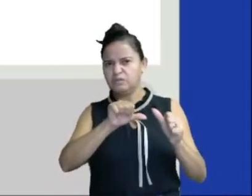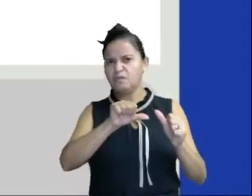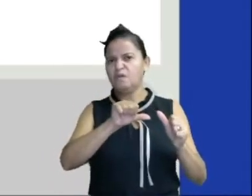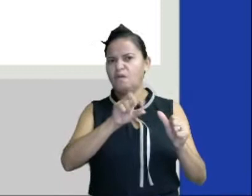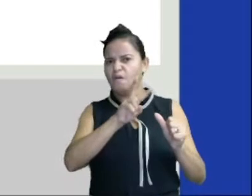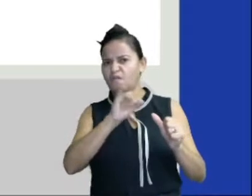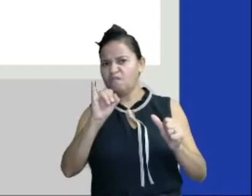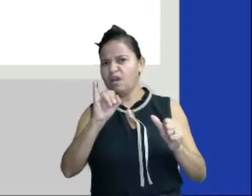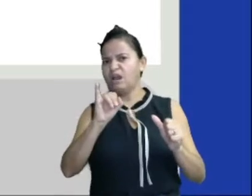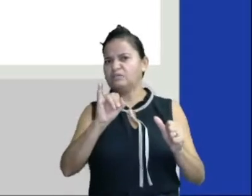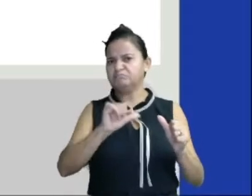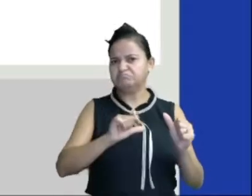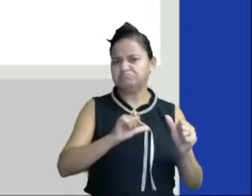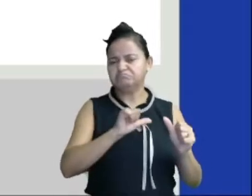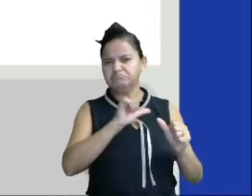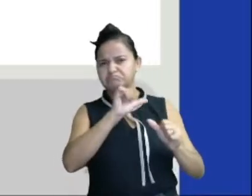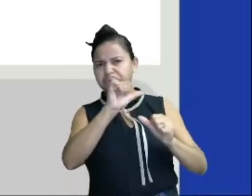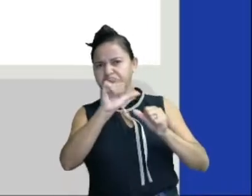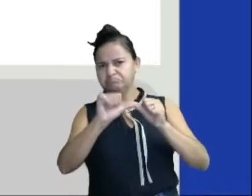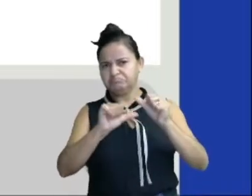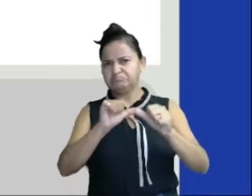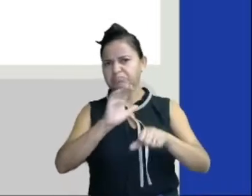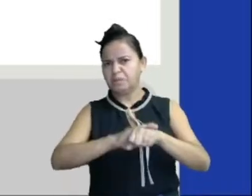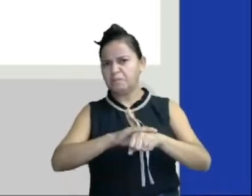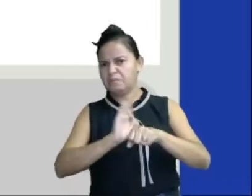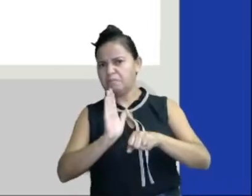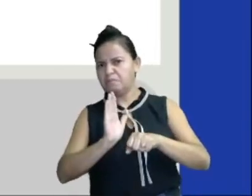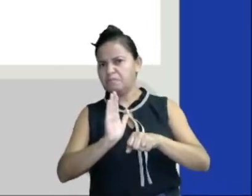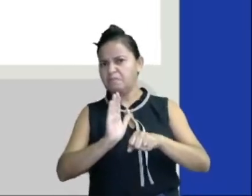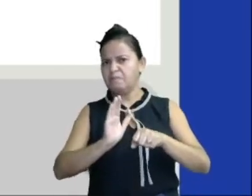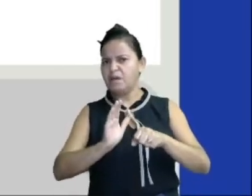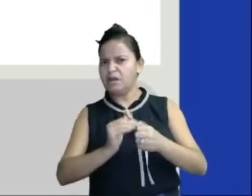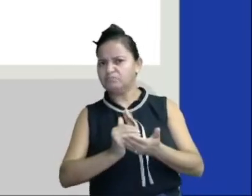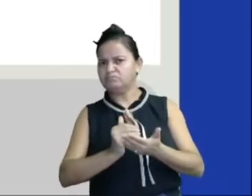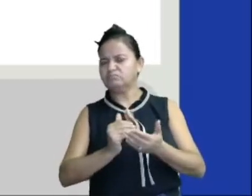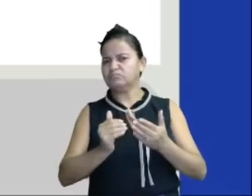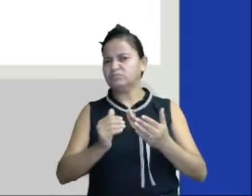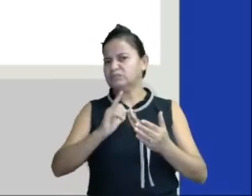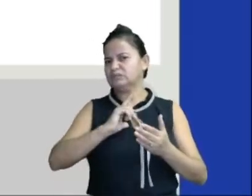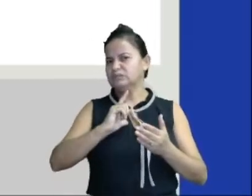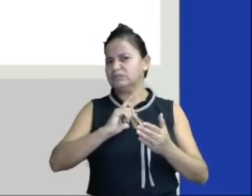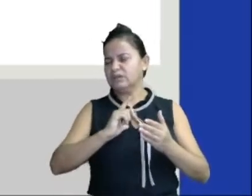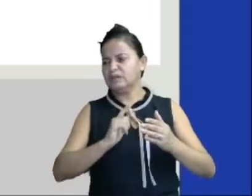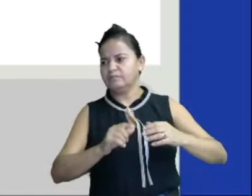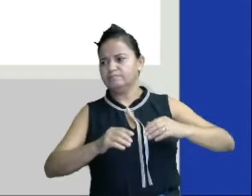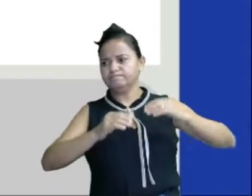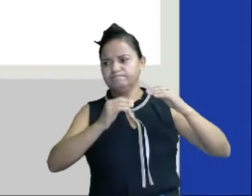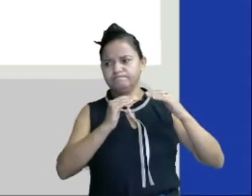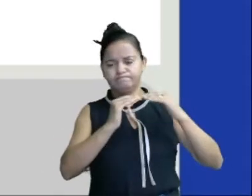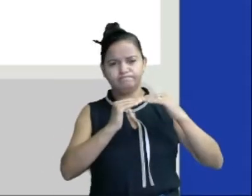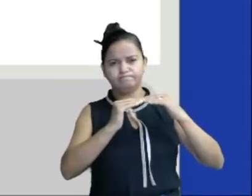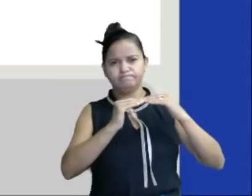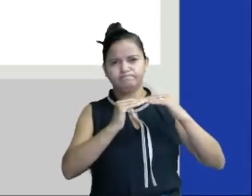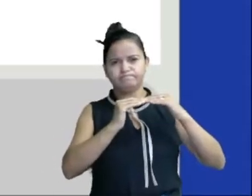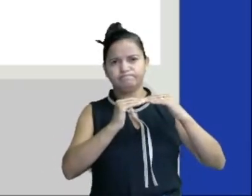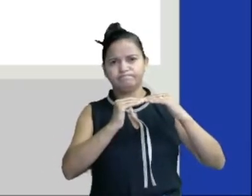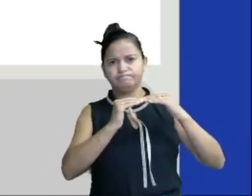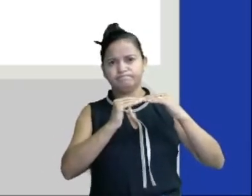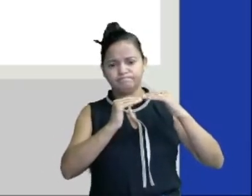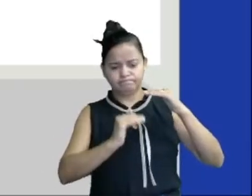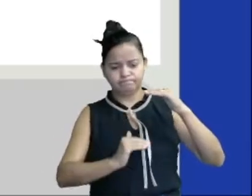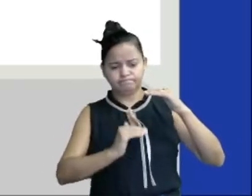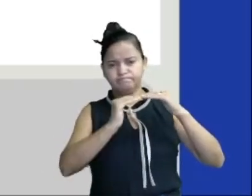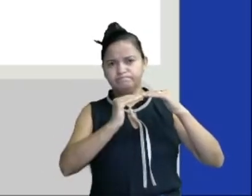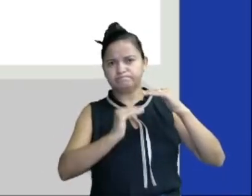solos jovens. Quando a gente compara com um solo mais maduro, esses solos jovens, eles não são tão ricos